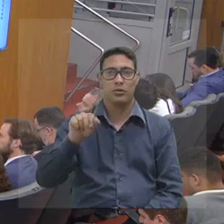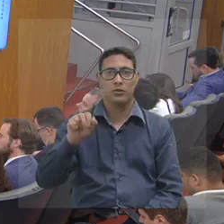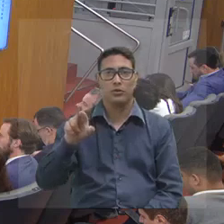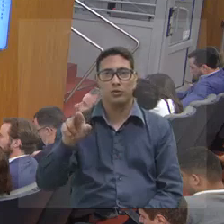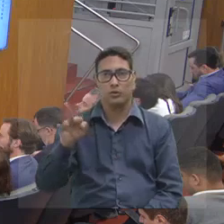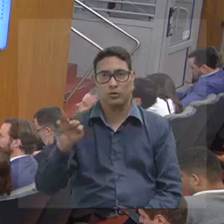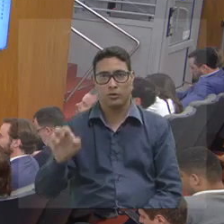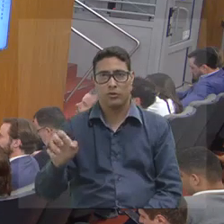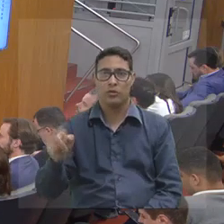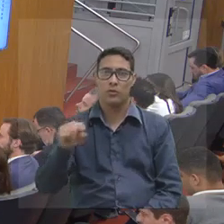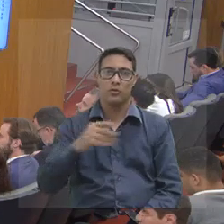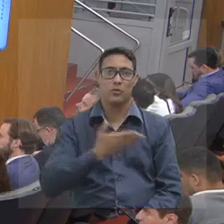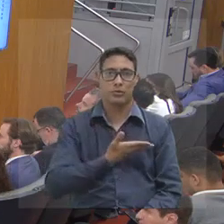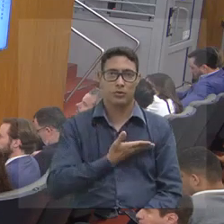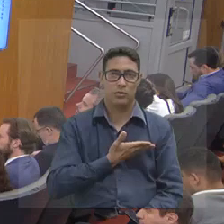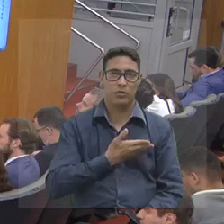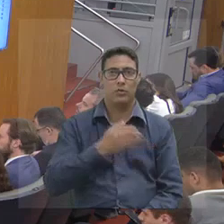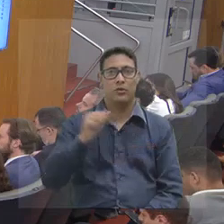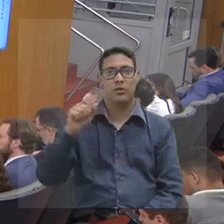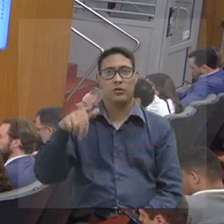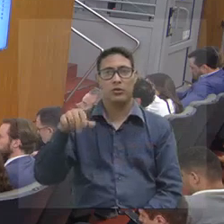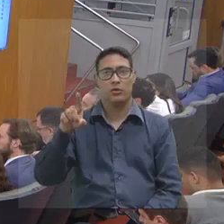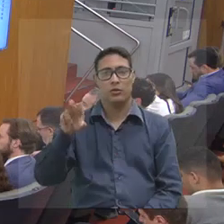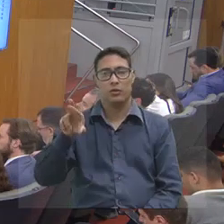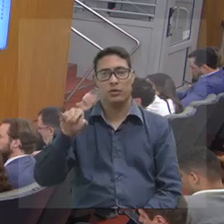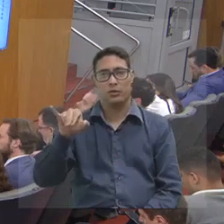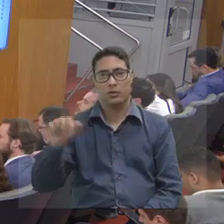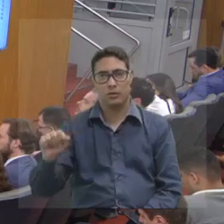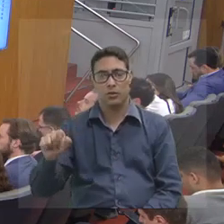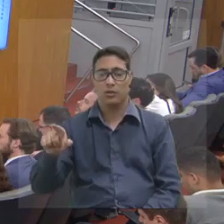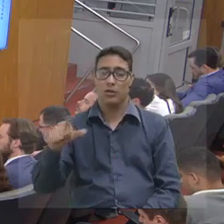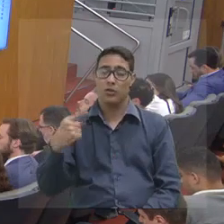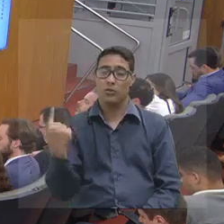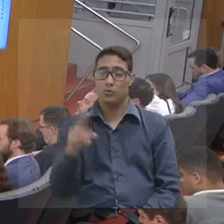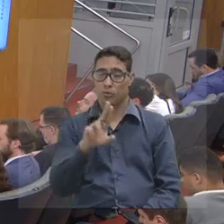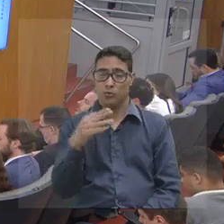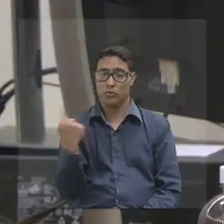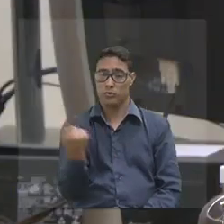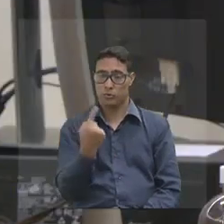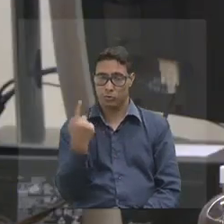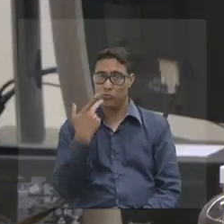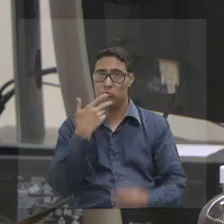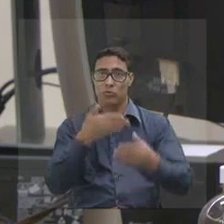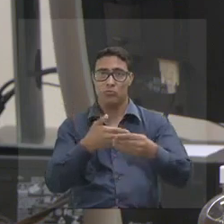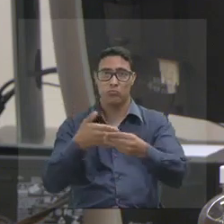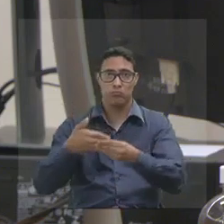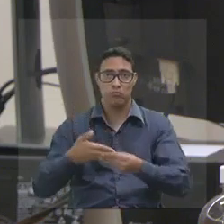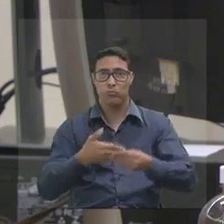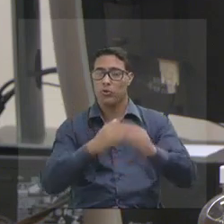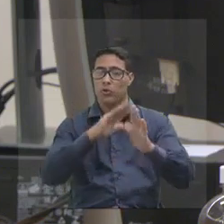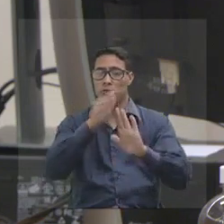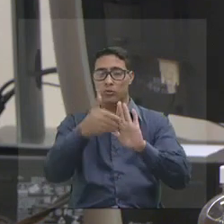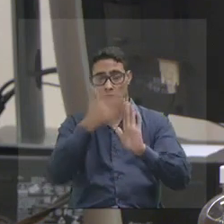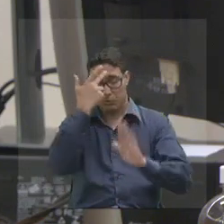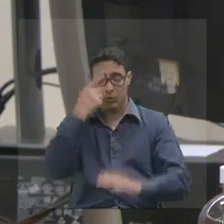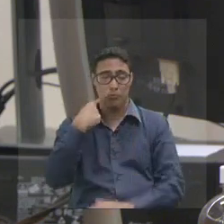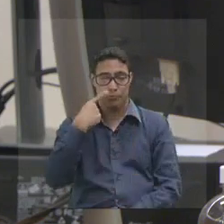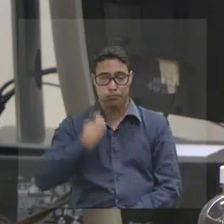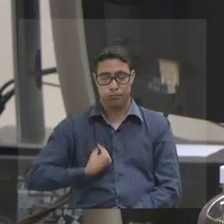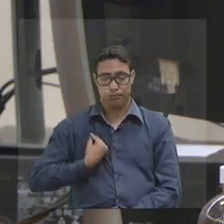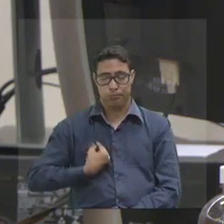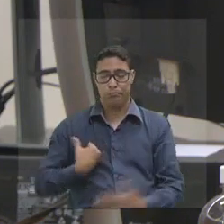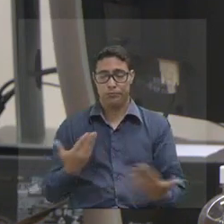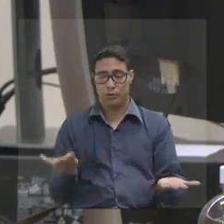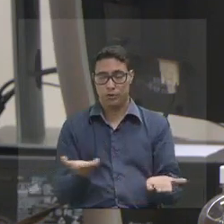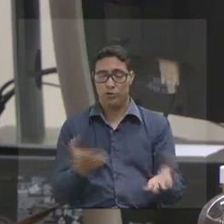nosso colega Deputado André de Jesus em nome dele saudade os demais parlamentares que passaram e quero aqui